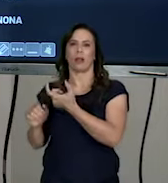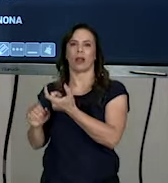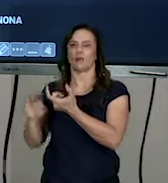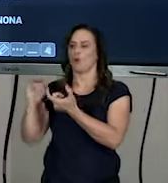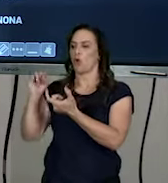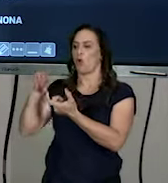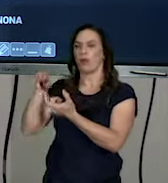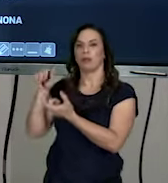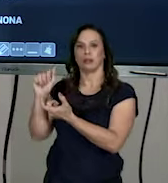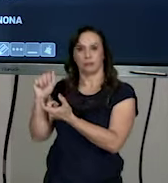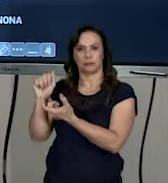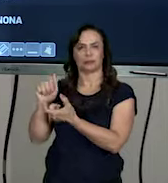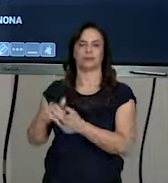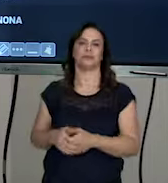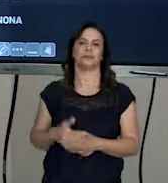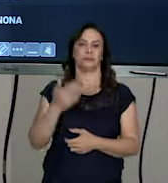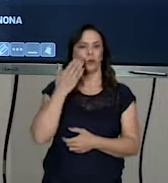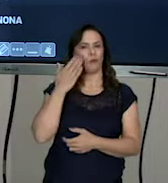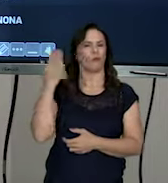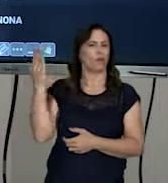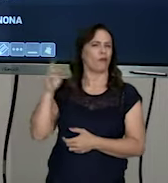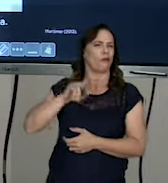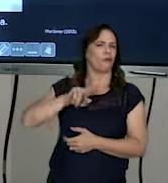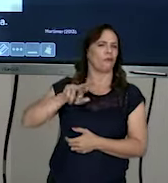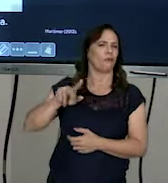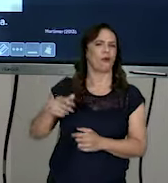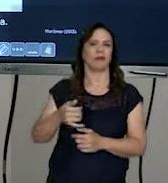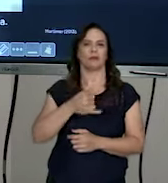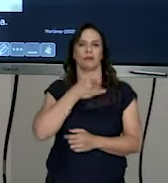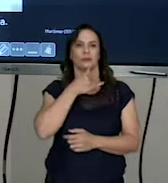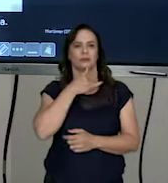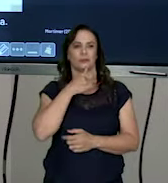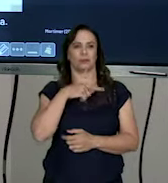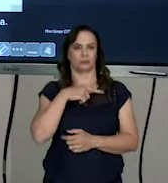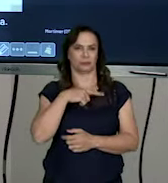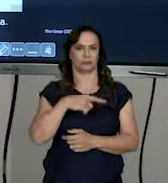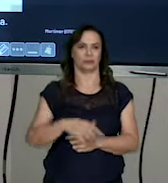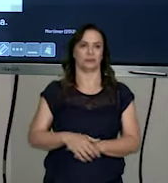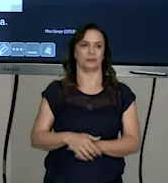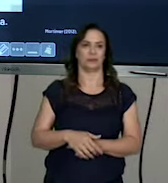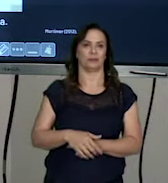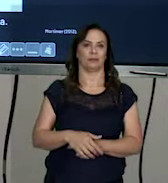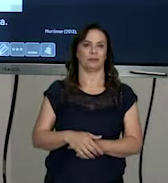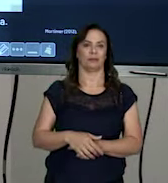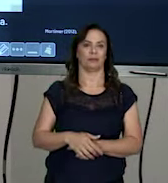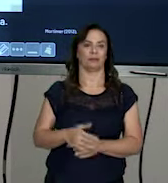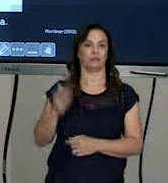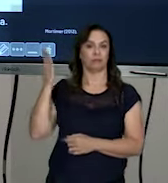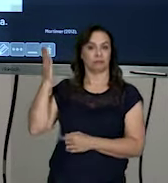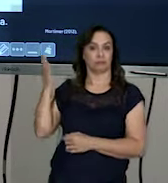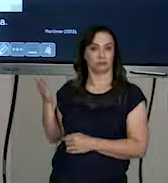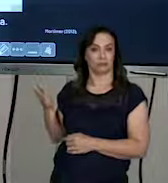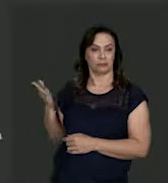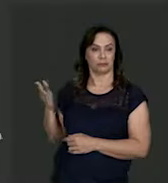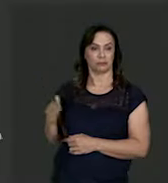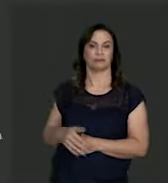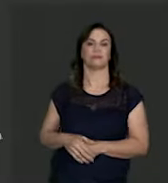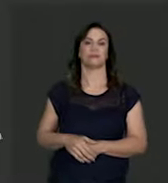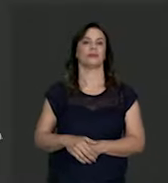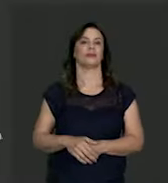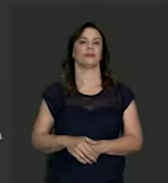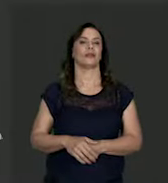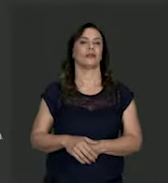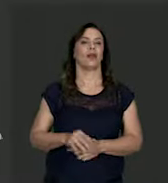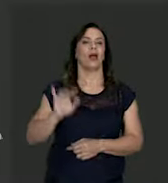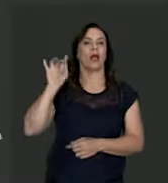o propanal, a butanona, né, que são exemplos de cetona. E aqui eu tenho duas acetonas, cetona e aldeído de